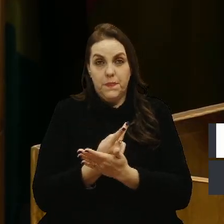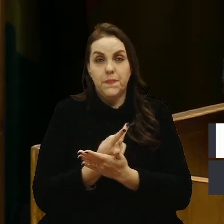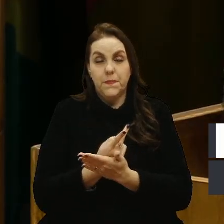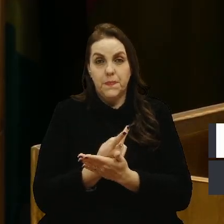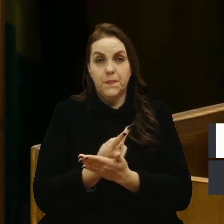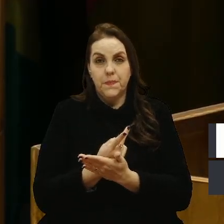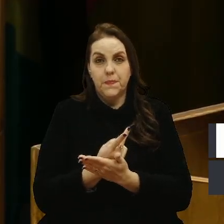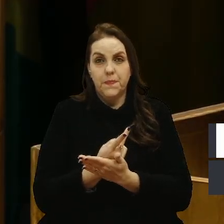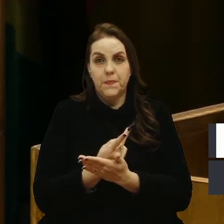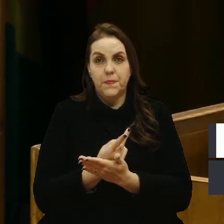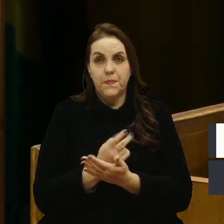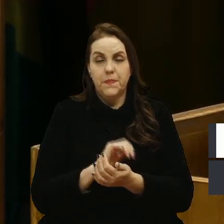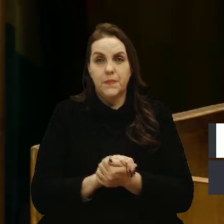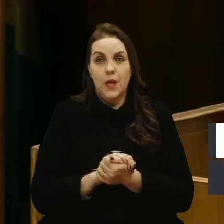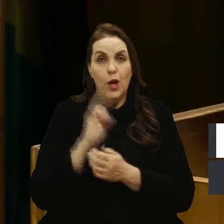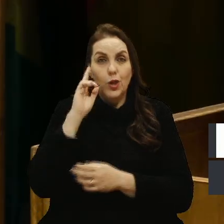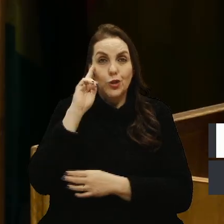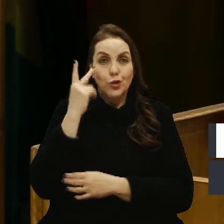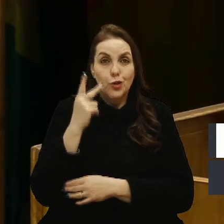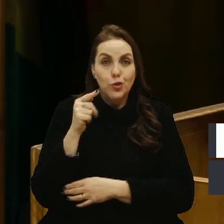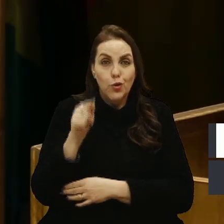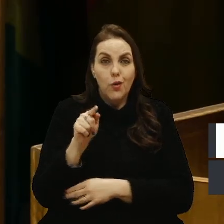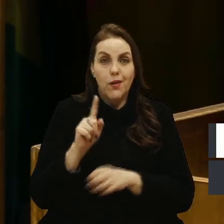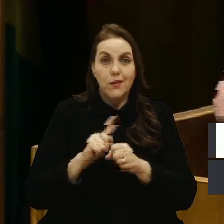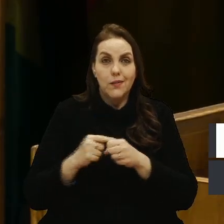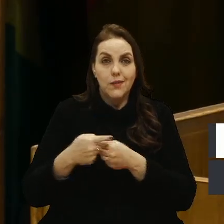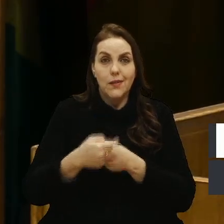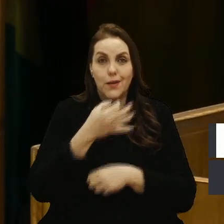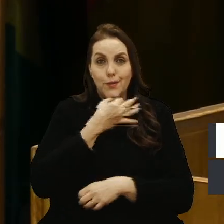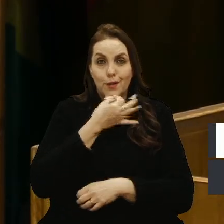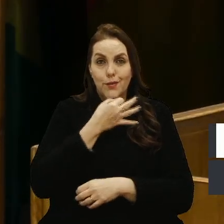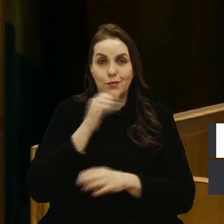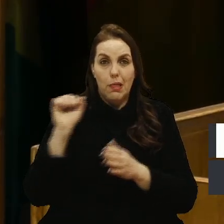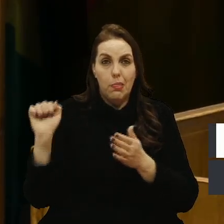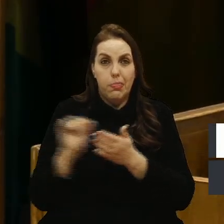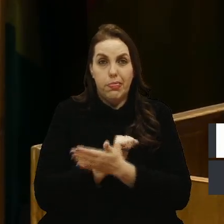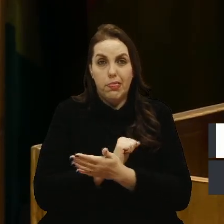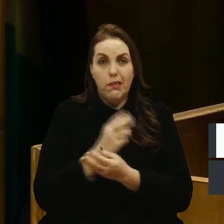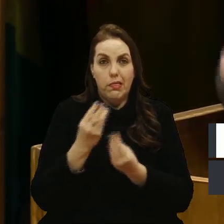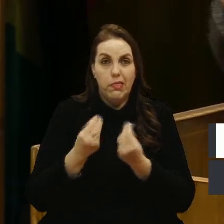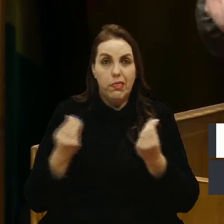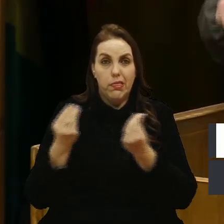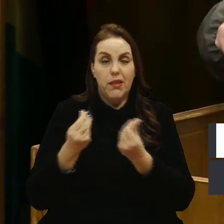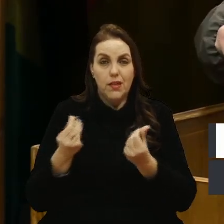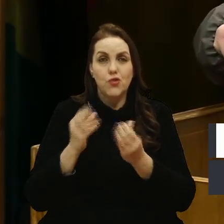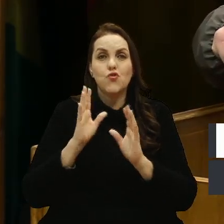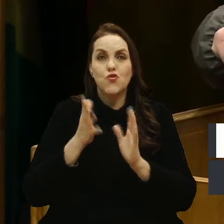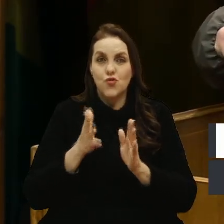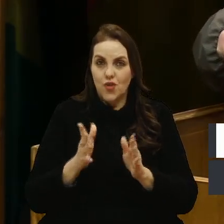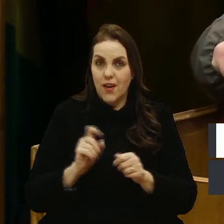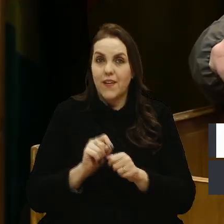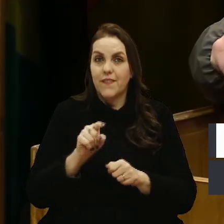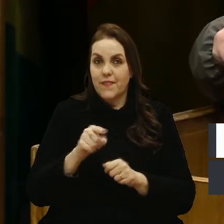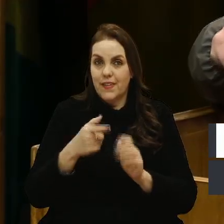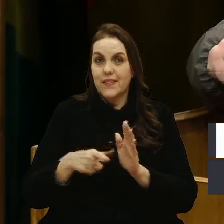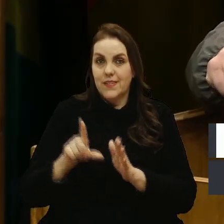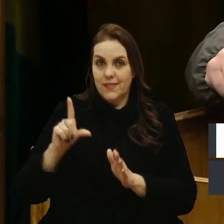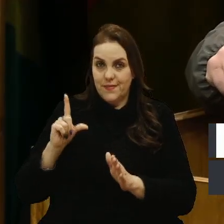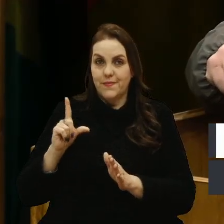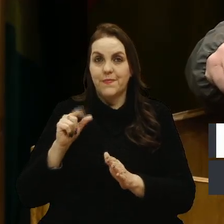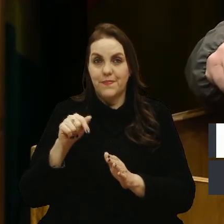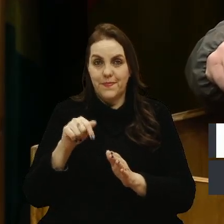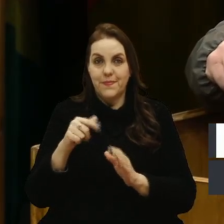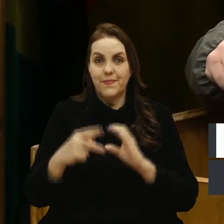e borrar a história da cidade de Caxias do Sul, como já foi feito outra vez aqui nessa